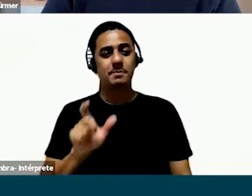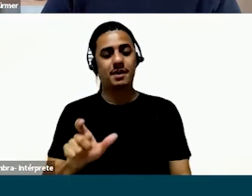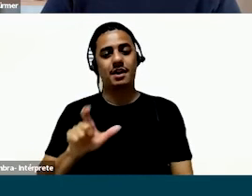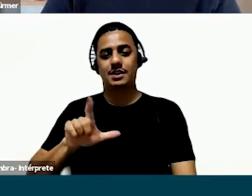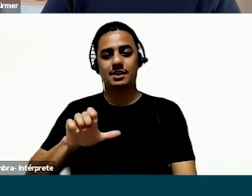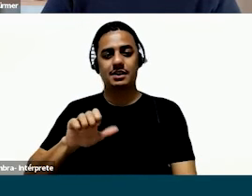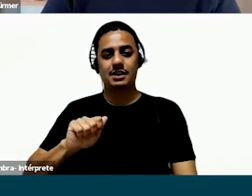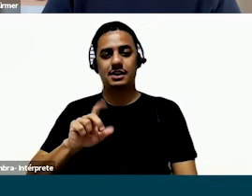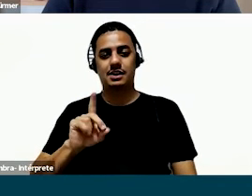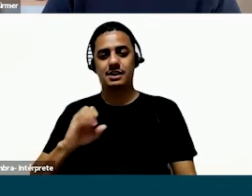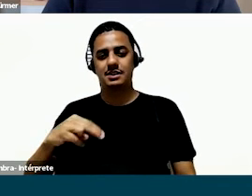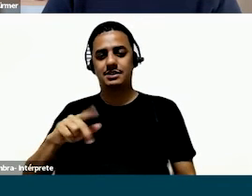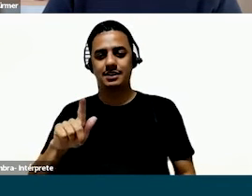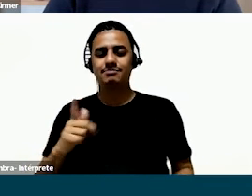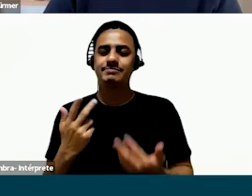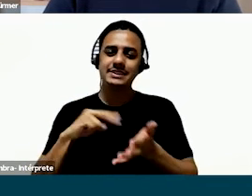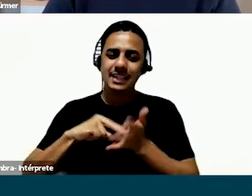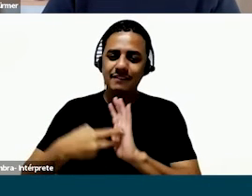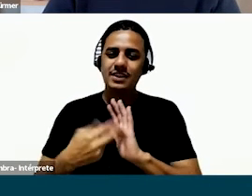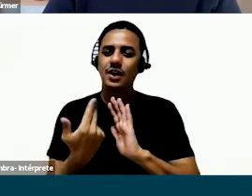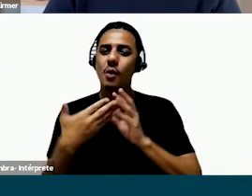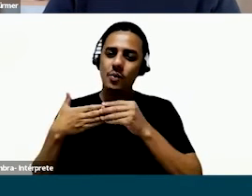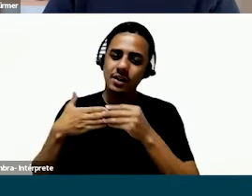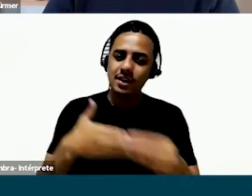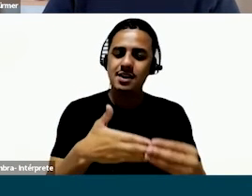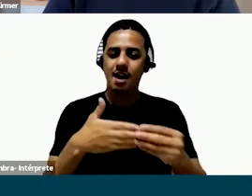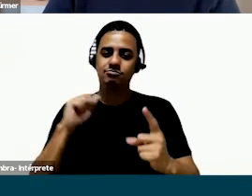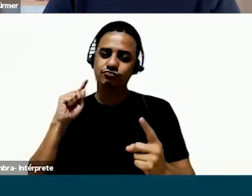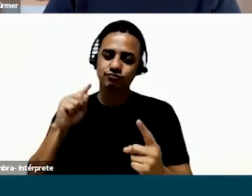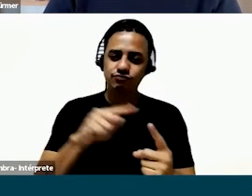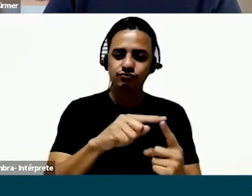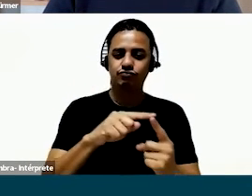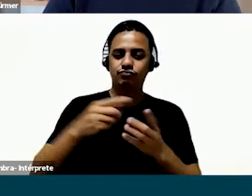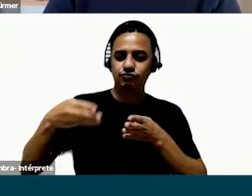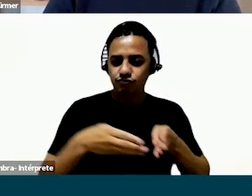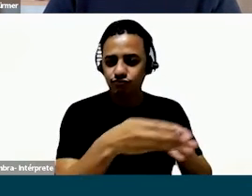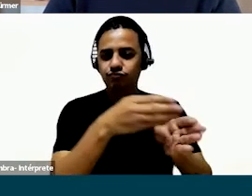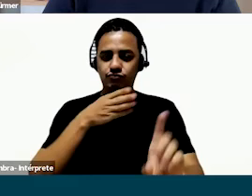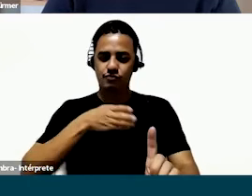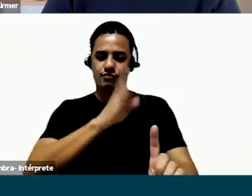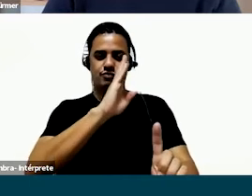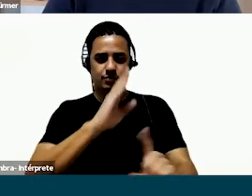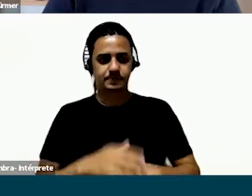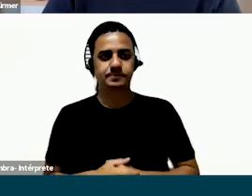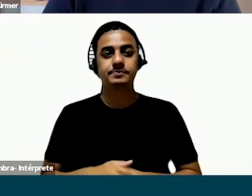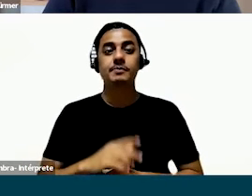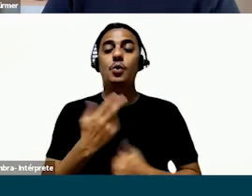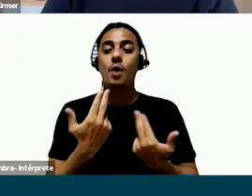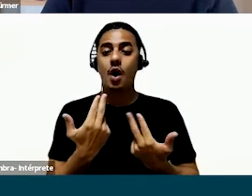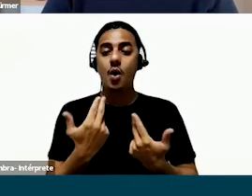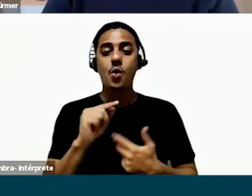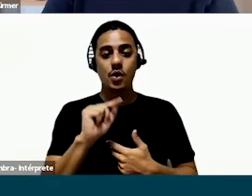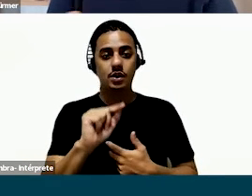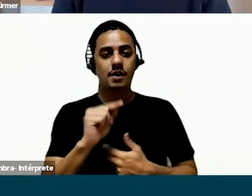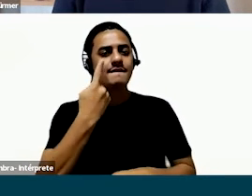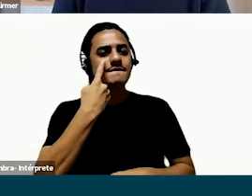sobre guiar, direcionar para algum lugar, e eu acho que é bem isso que esse tipo de indicador faz. Basicamente, as métricas leading medem